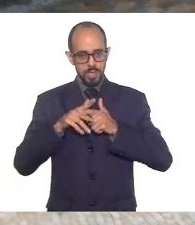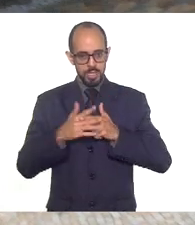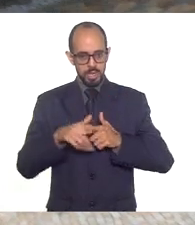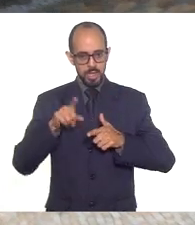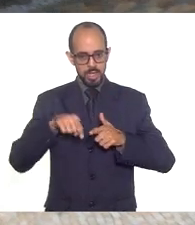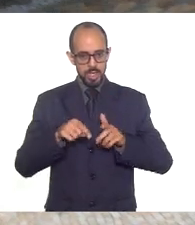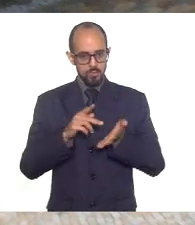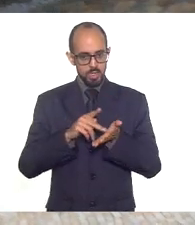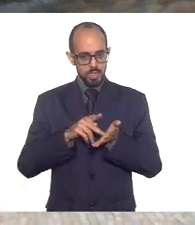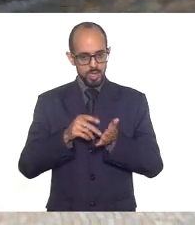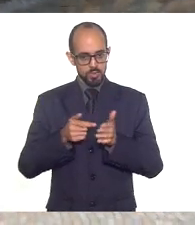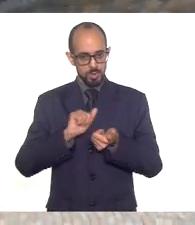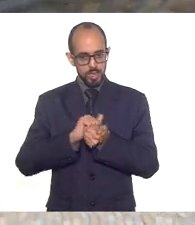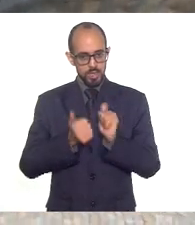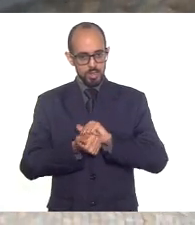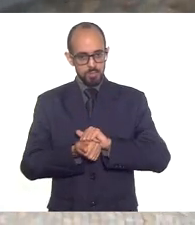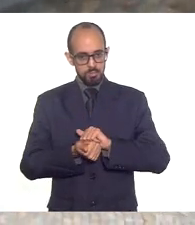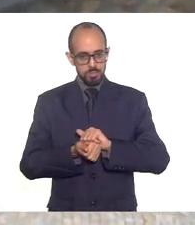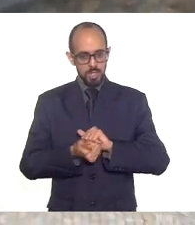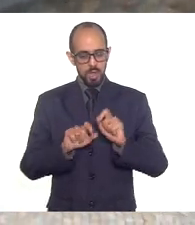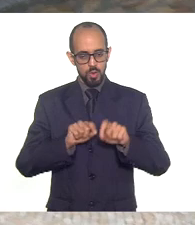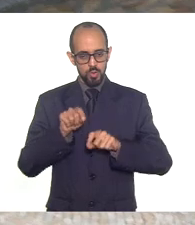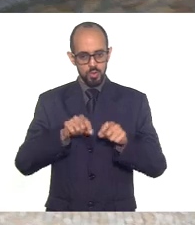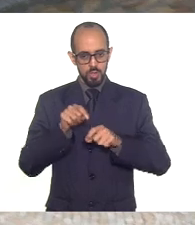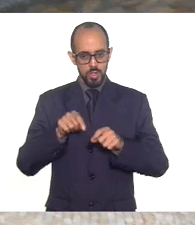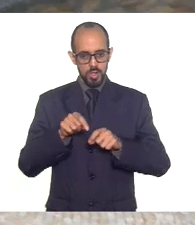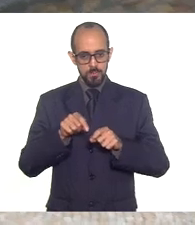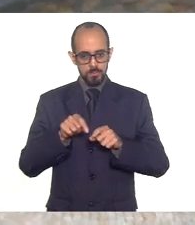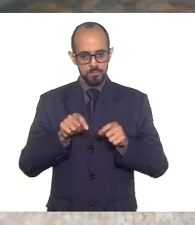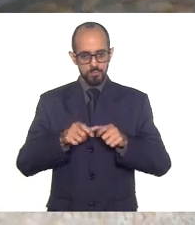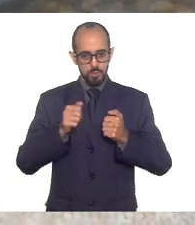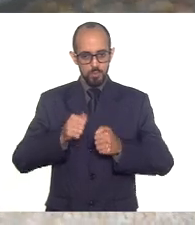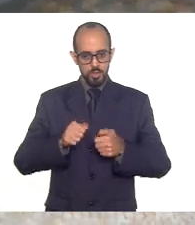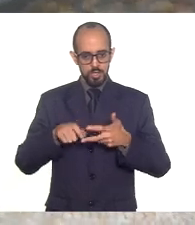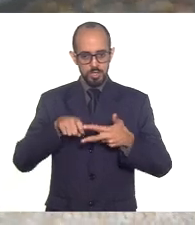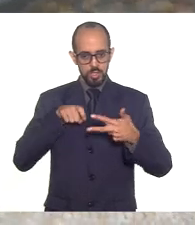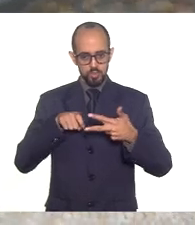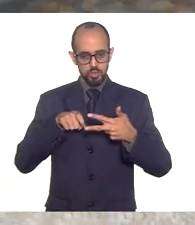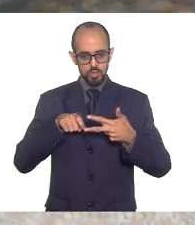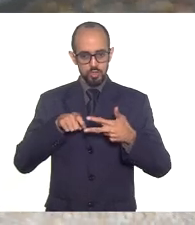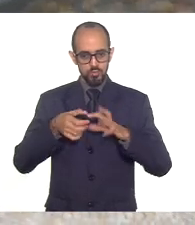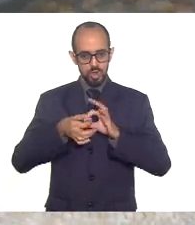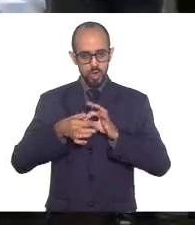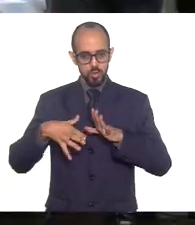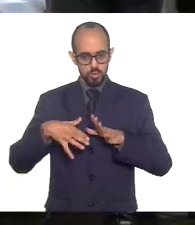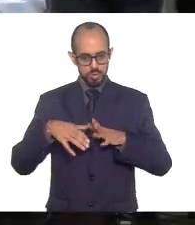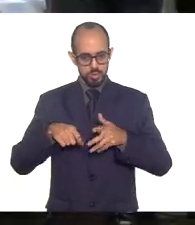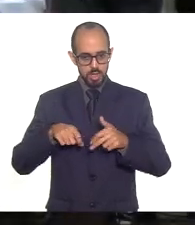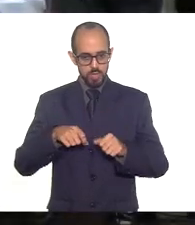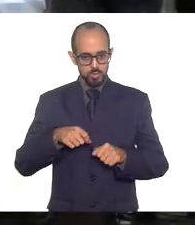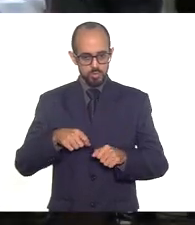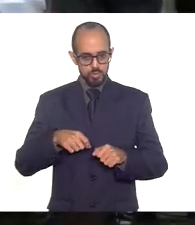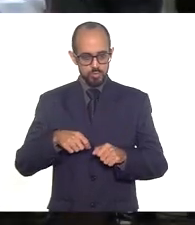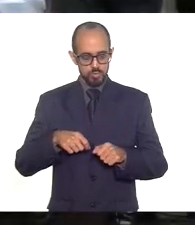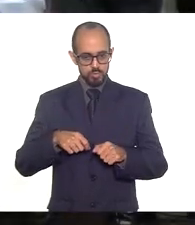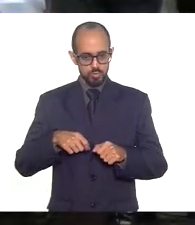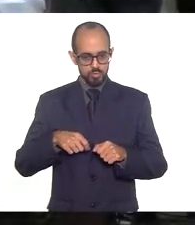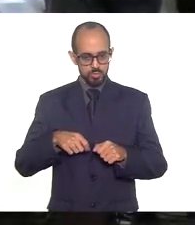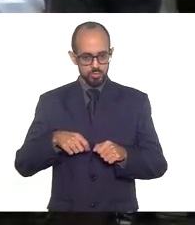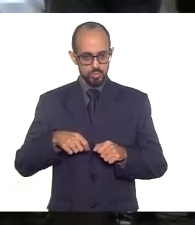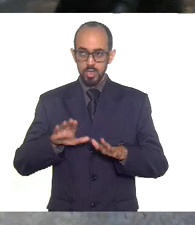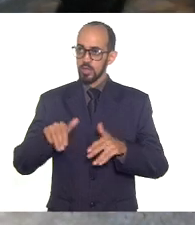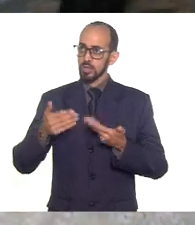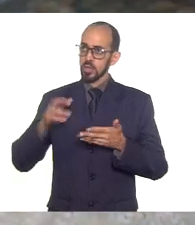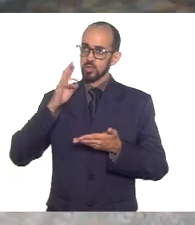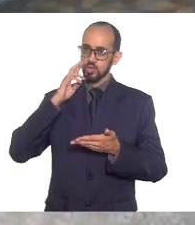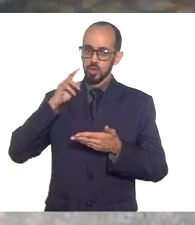justamente para declarar a mesmo texto do capítulo Poder Executivo fica autorizado a repassar recurso o passo a forma final que a gente vai matar agora então do seu